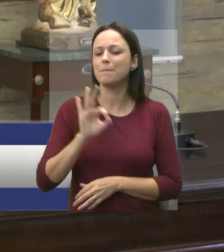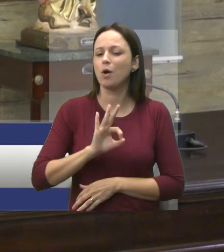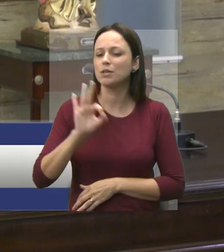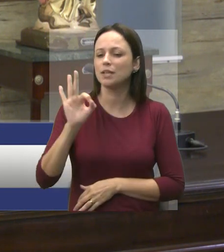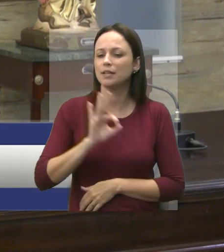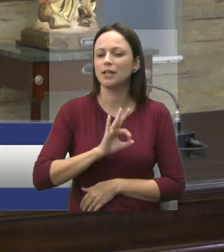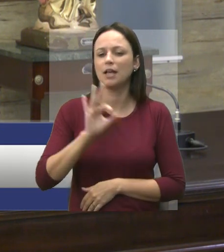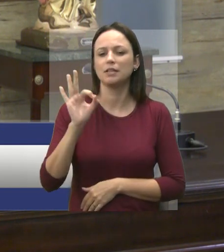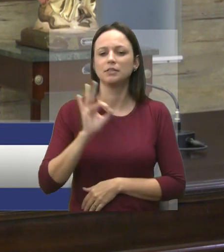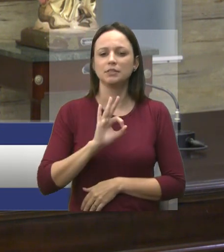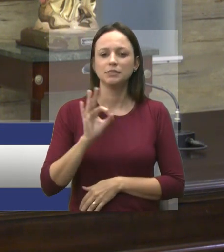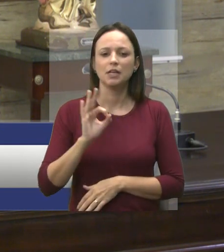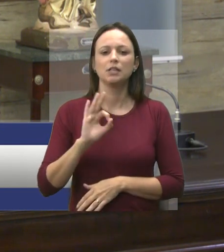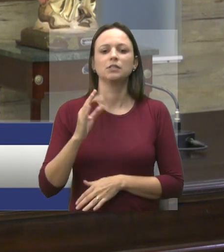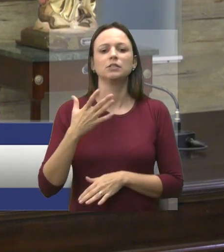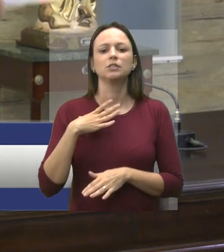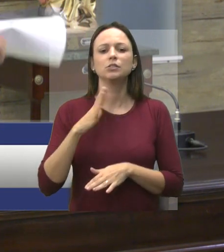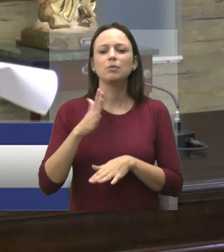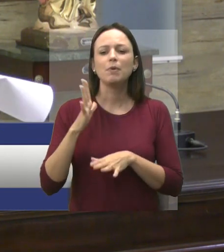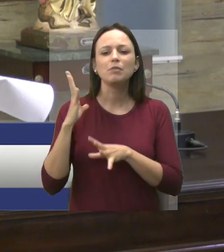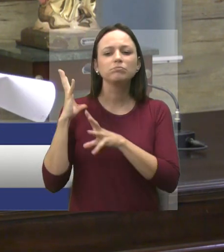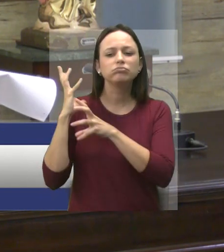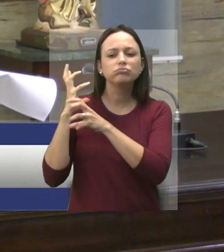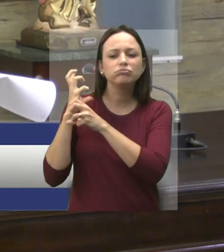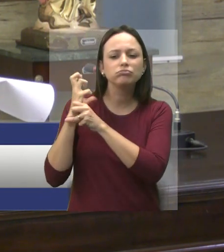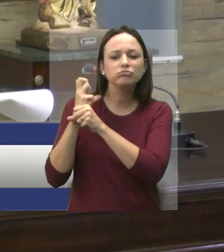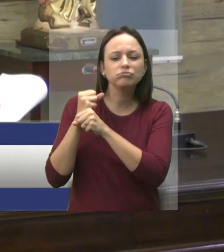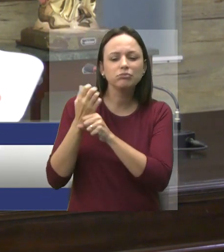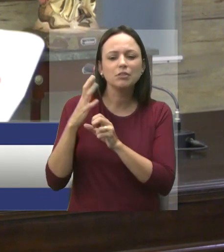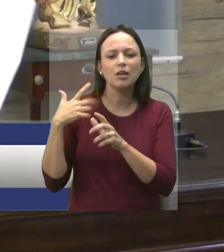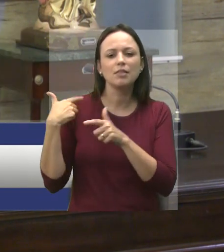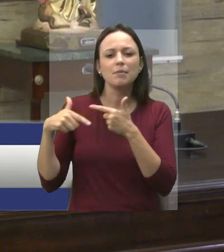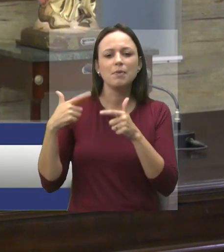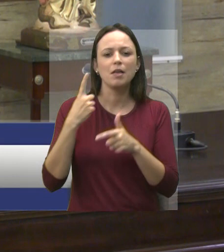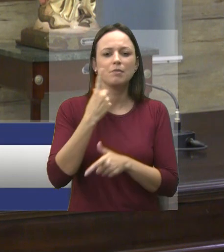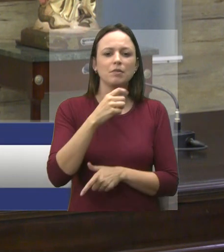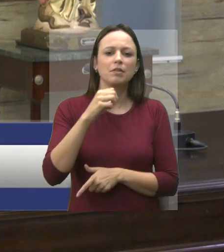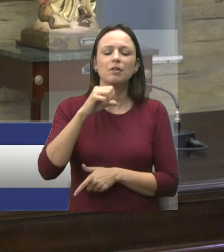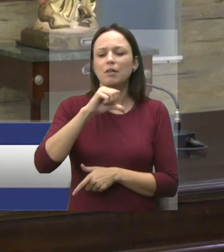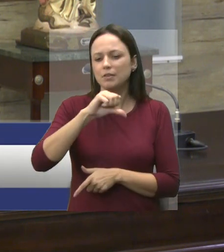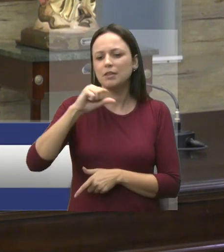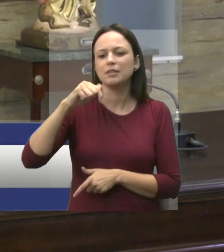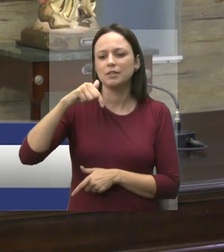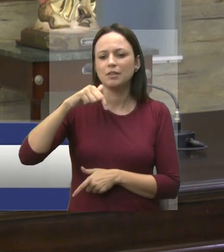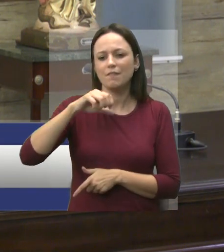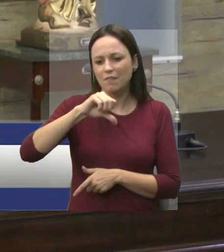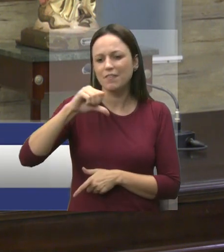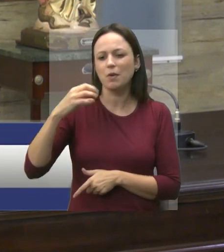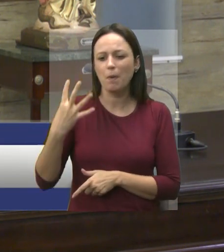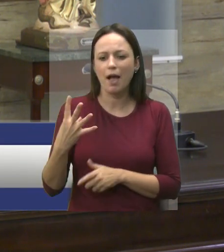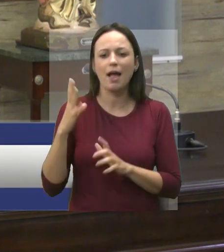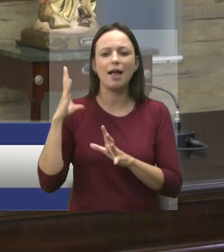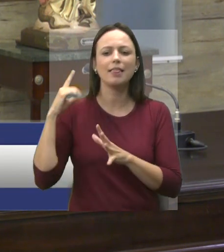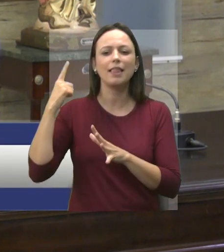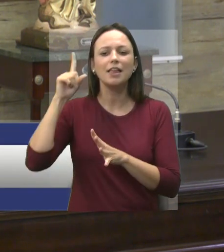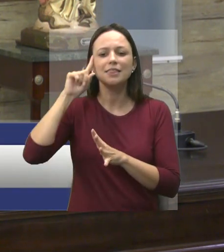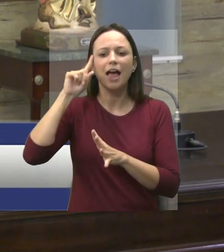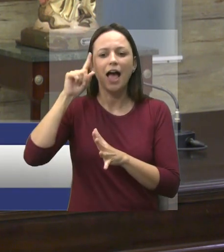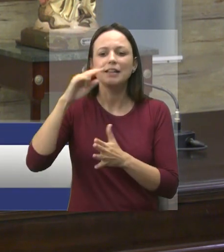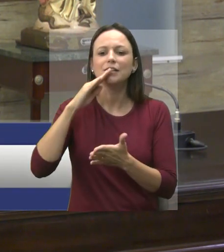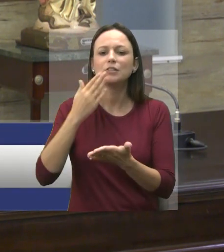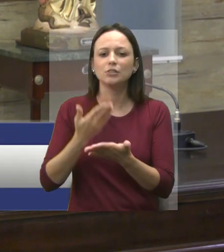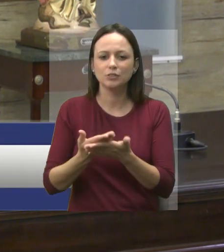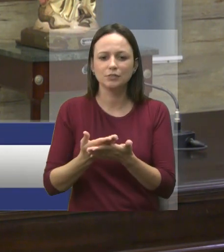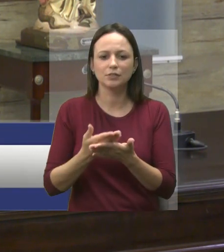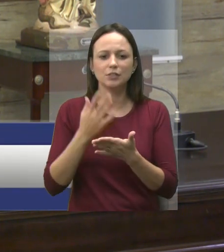sobre a média de contribuição desde 1994 até a data do requerimento. Então, já saiu de uma média